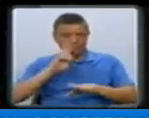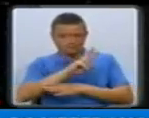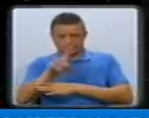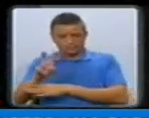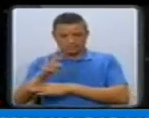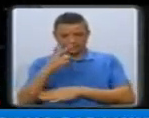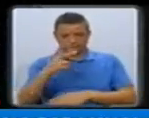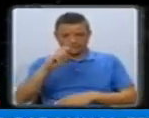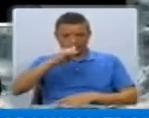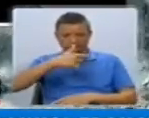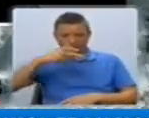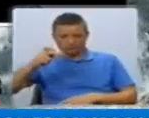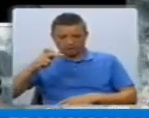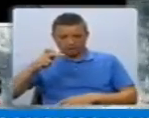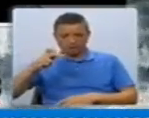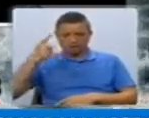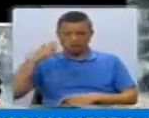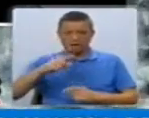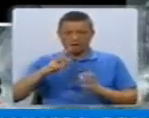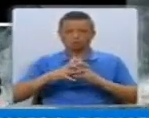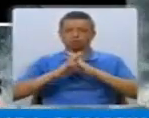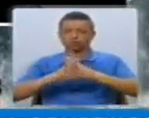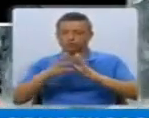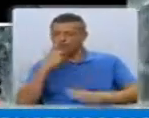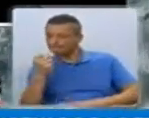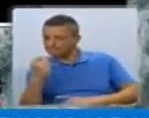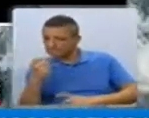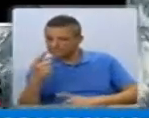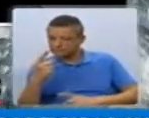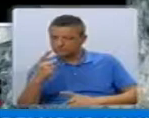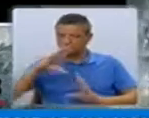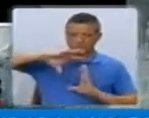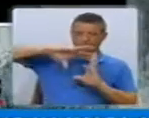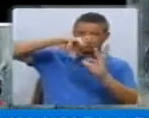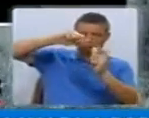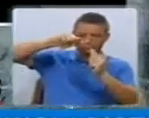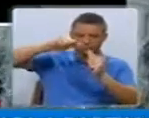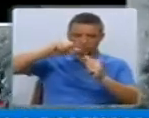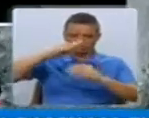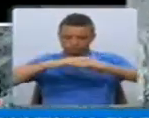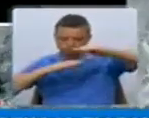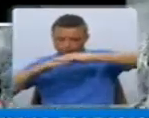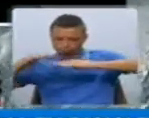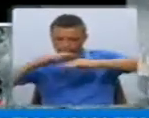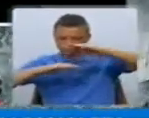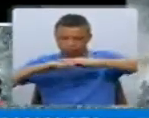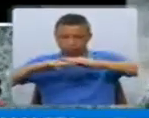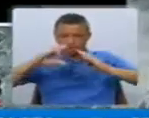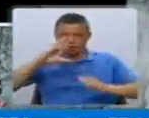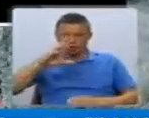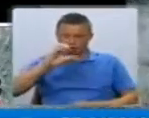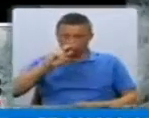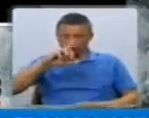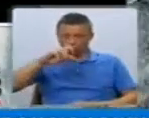Vesta, tentam encontrar ali uma estrutura muito parecida com aquela que nós encontramos nos planetas, com uma crosta, com um manto, com um núcleo, e,